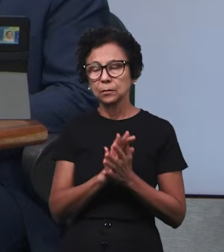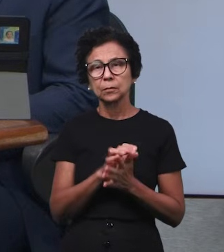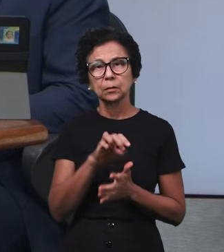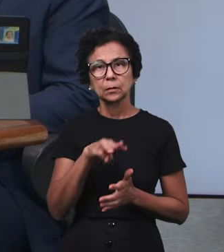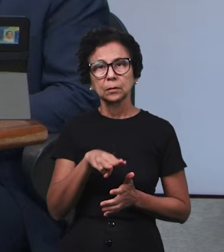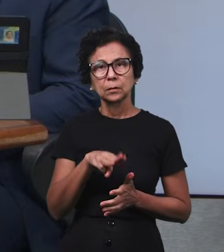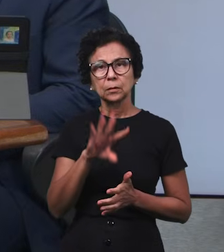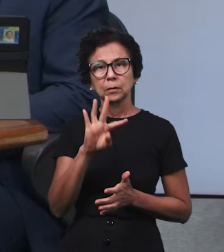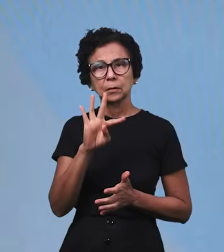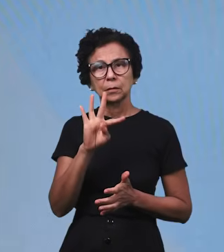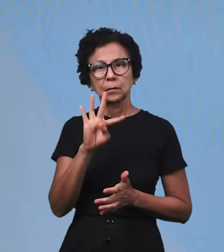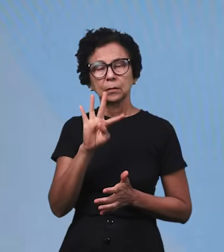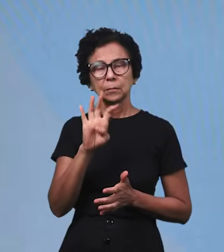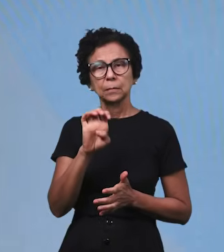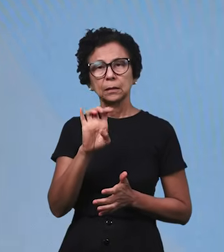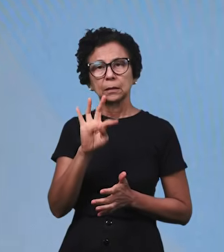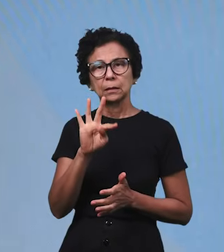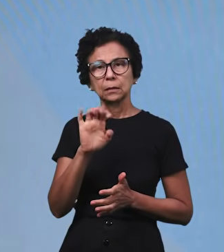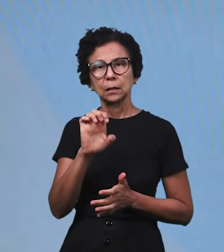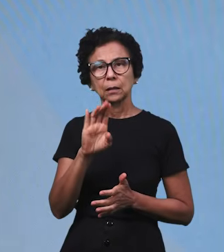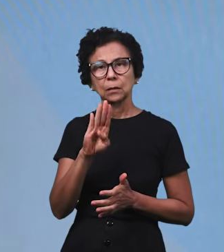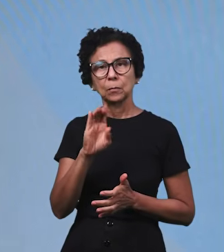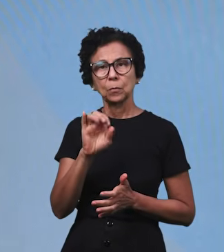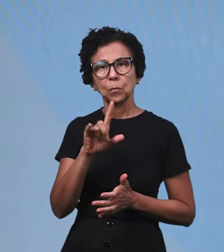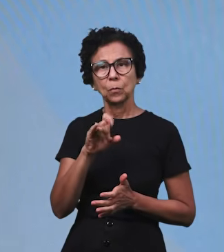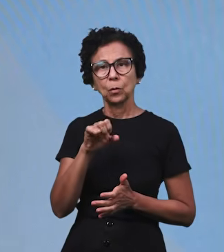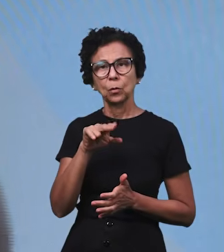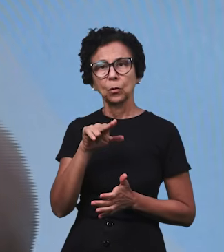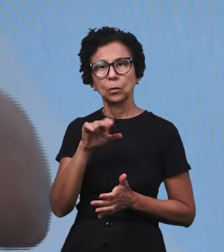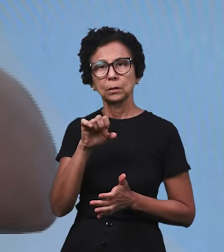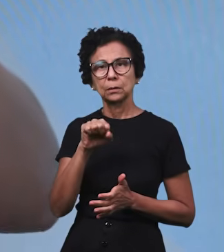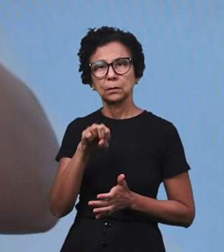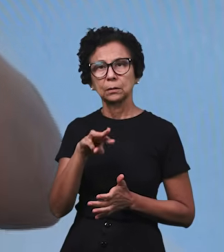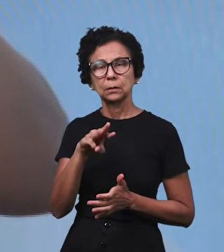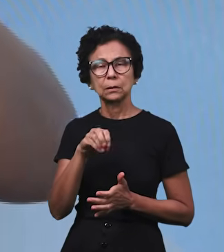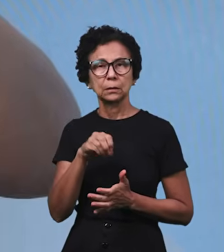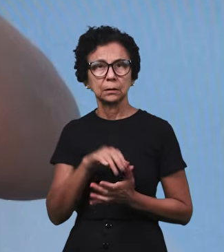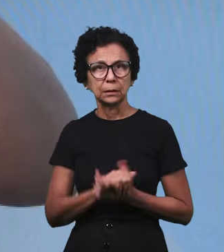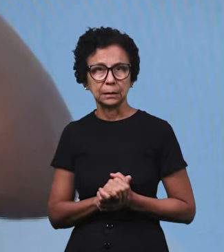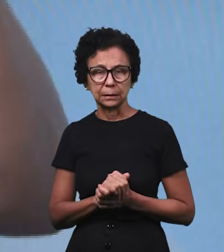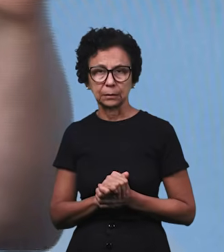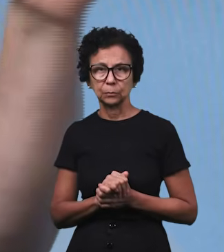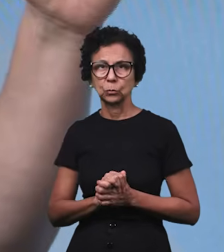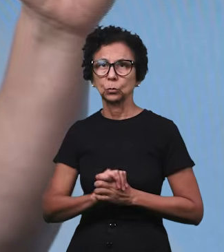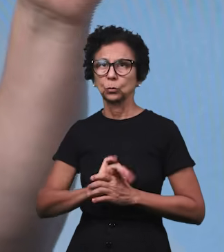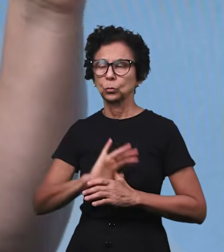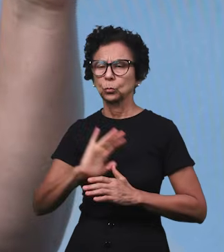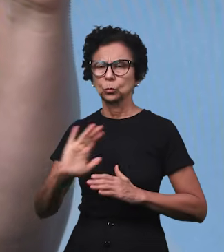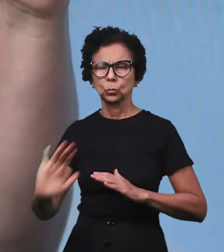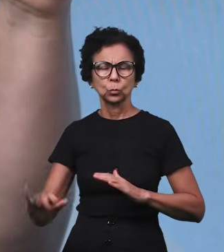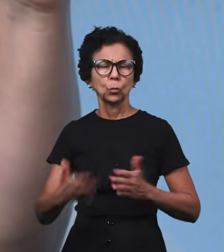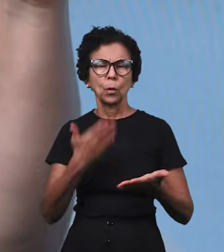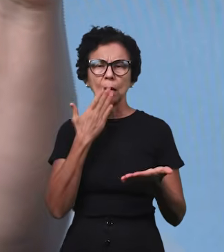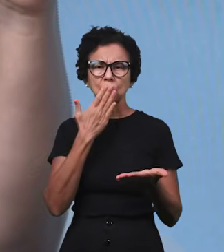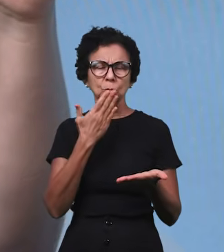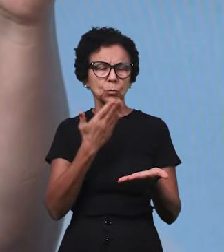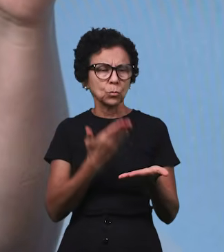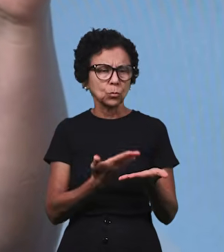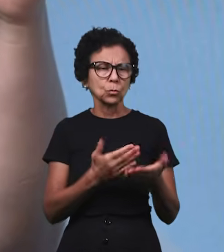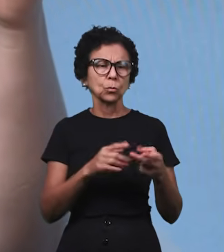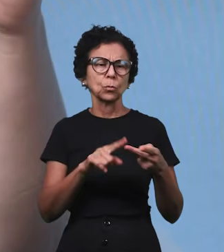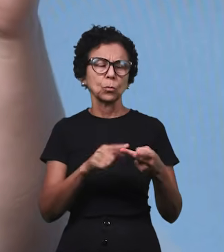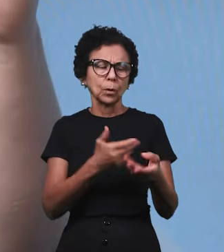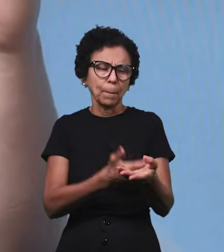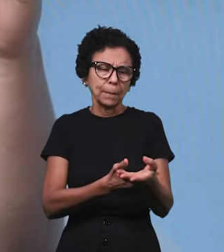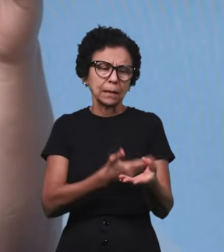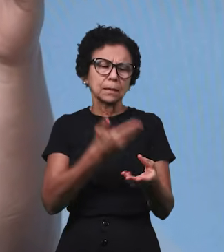para quem não é da área de saúde entender, ele depende muito de estar tudo, que nem você falou, na meta. A glicose, a